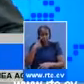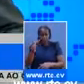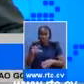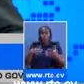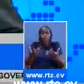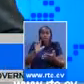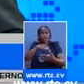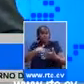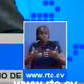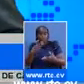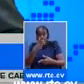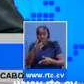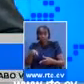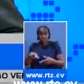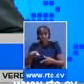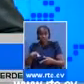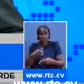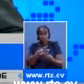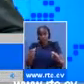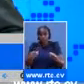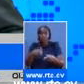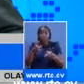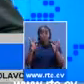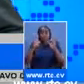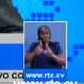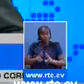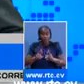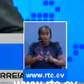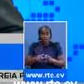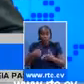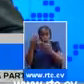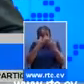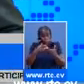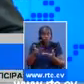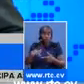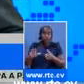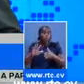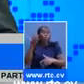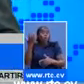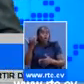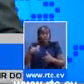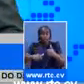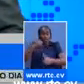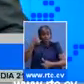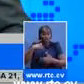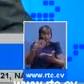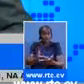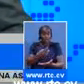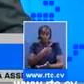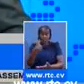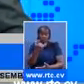estratégias a seguir, uma vez que espera pelos estudos que vão aconselhar qual é o melhor destino a dar a cada uma das 23